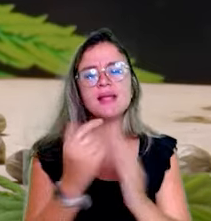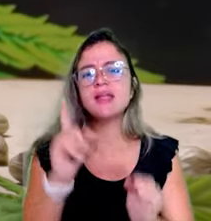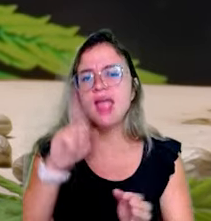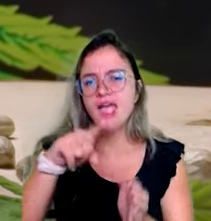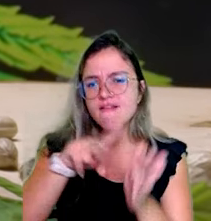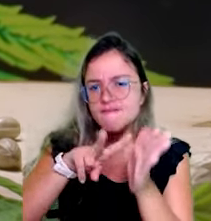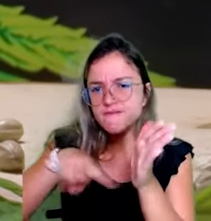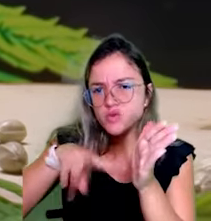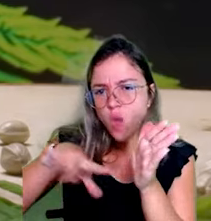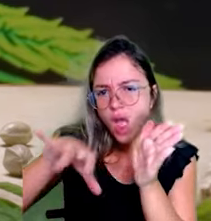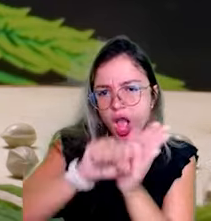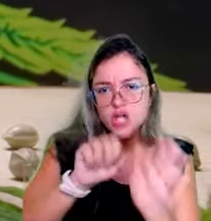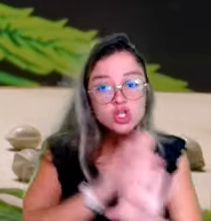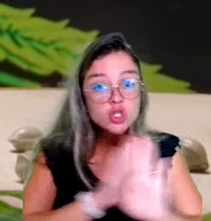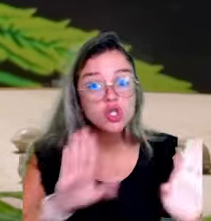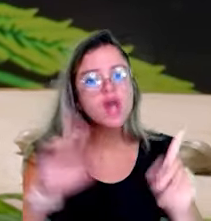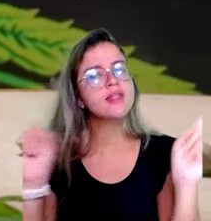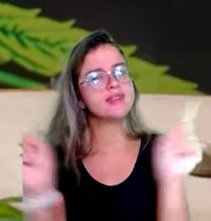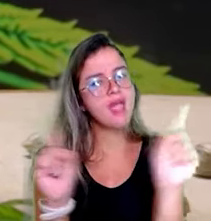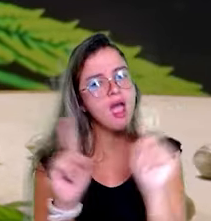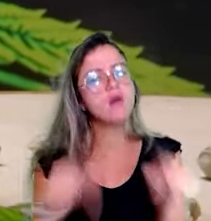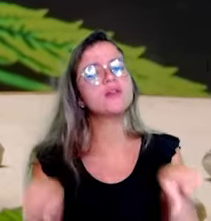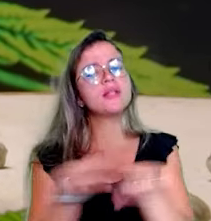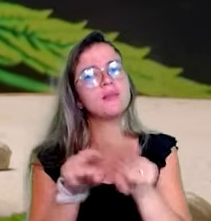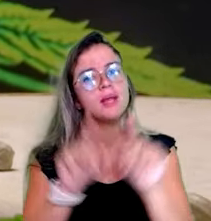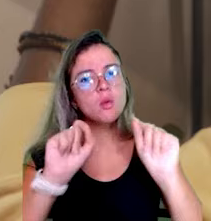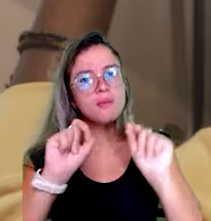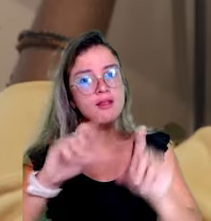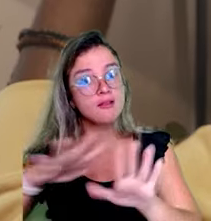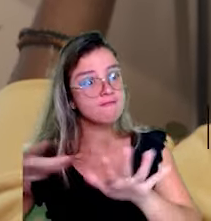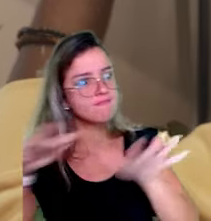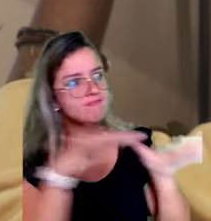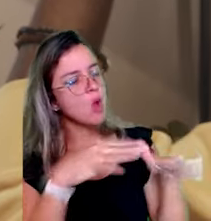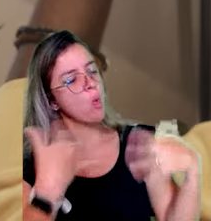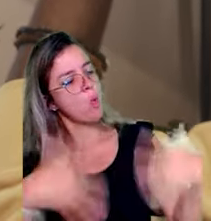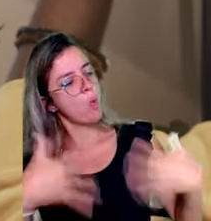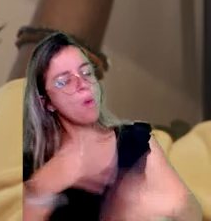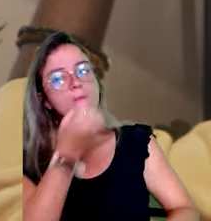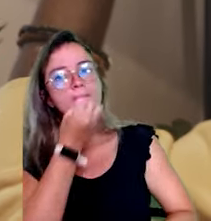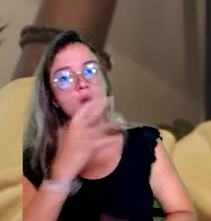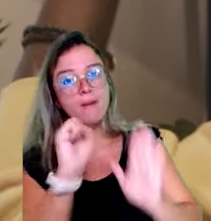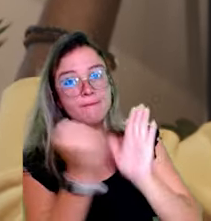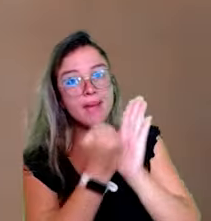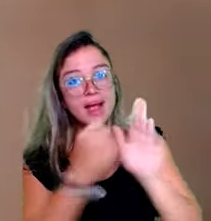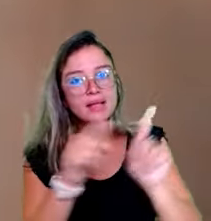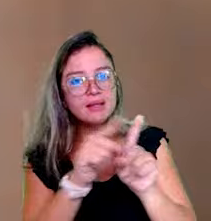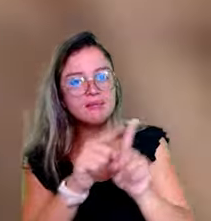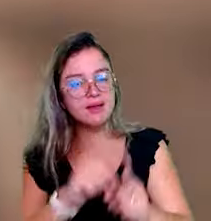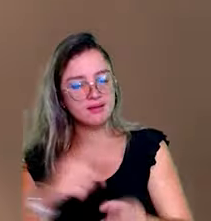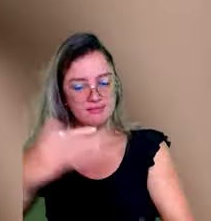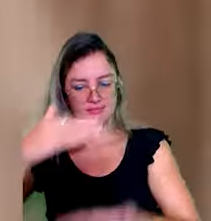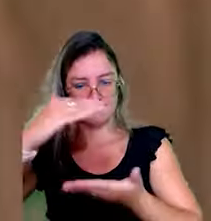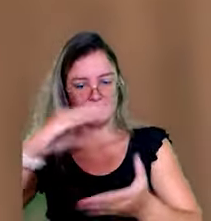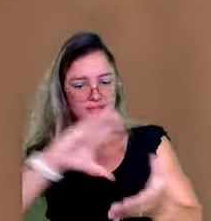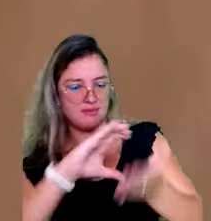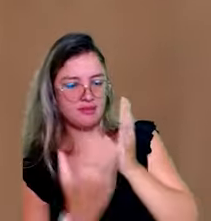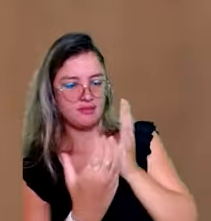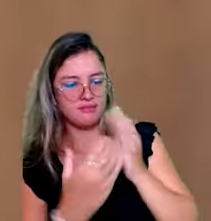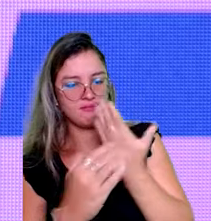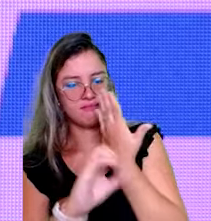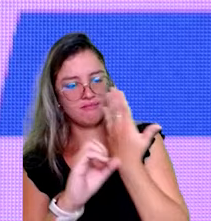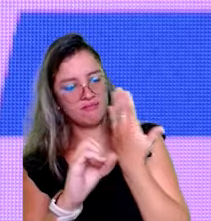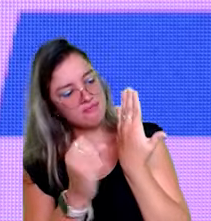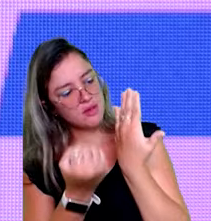audiovisuais. Elas estão presentes na construção da reputação de uma marca, na embalagem de um produto ou ainda na experiência do cliente em uma